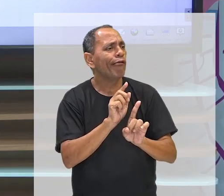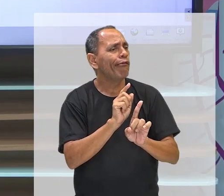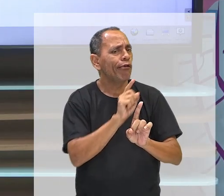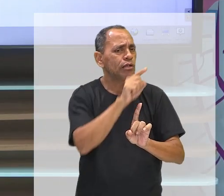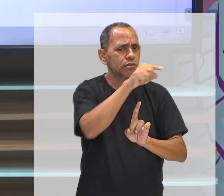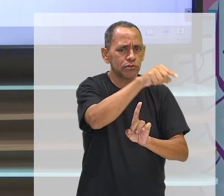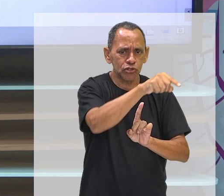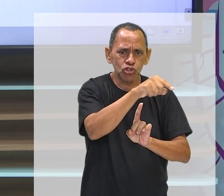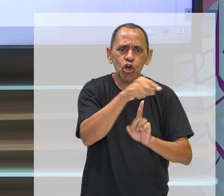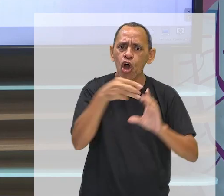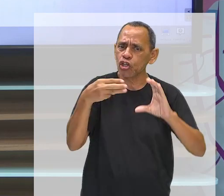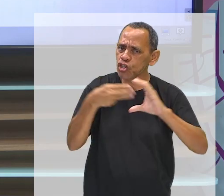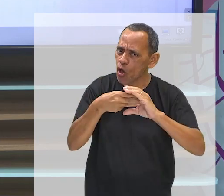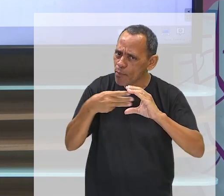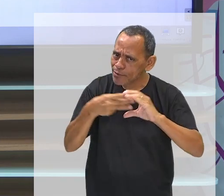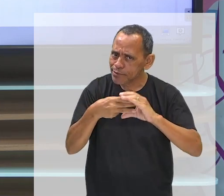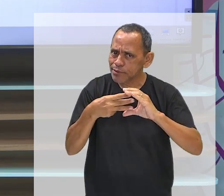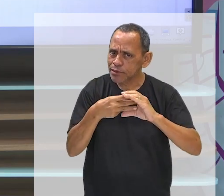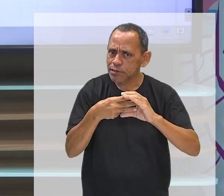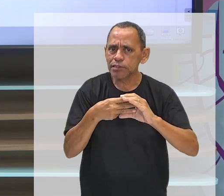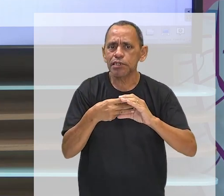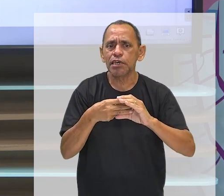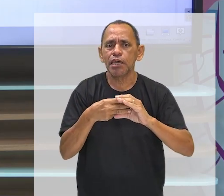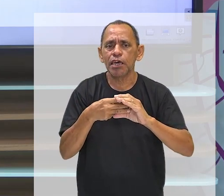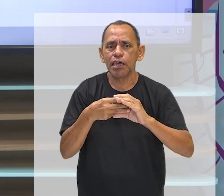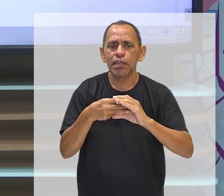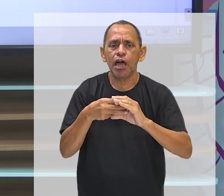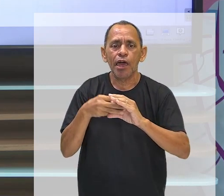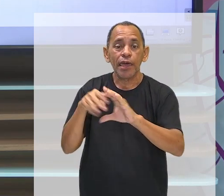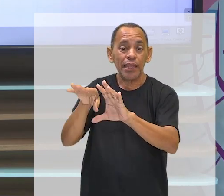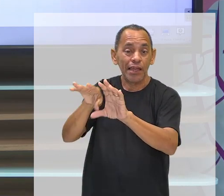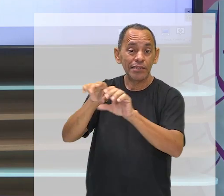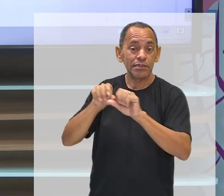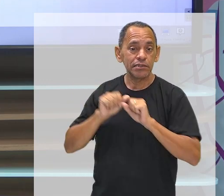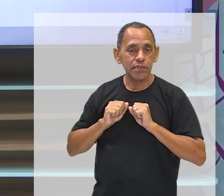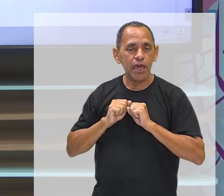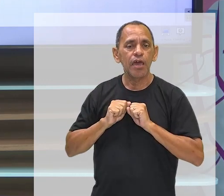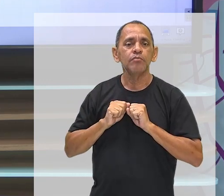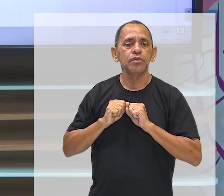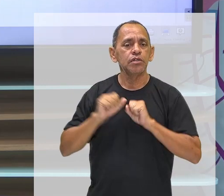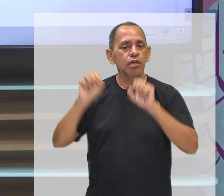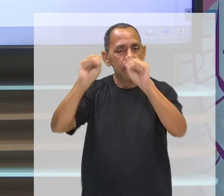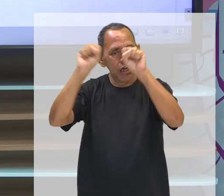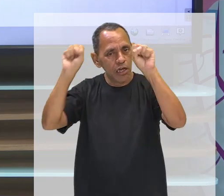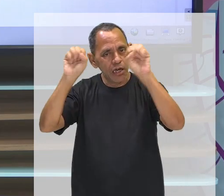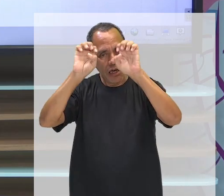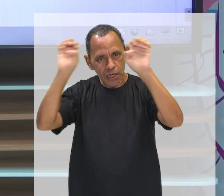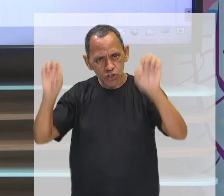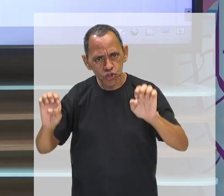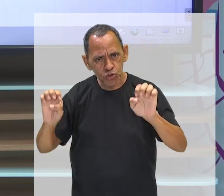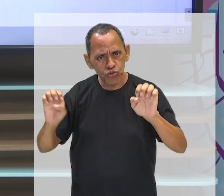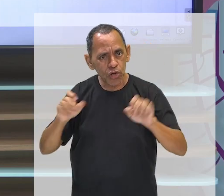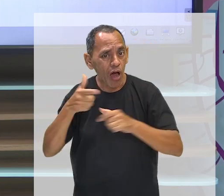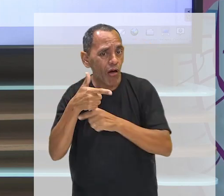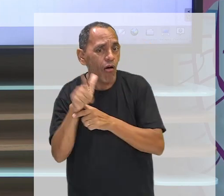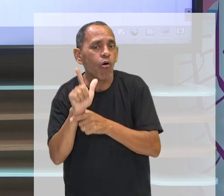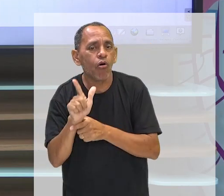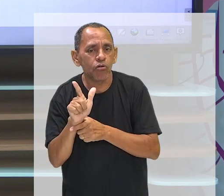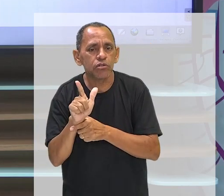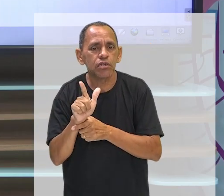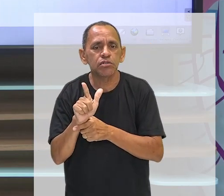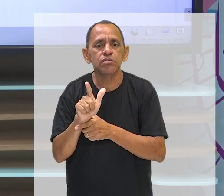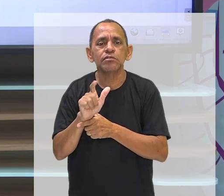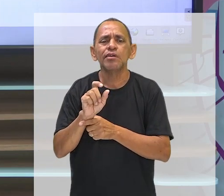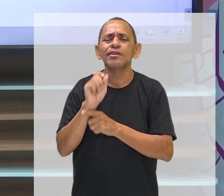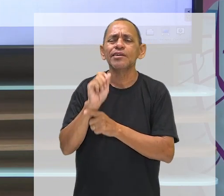célula, a gente não pode esquecer disso, ela vai receber ali outras estruturas. E uma estrutura muito importante que ela recebe é justamente um flagelo, né,